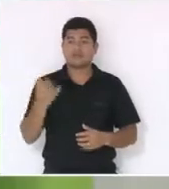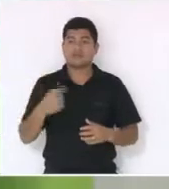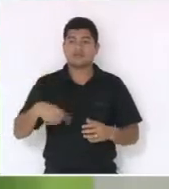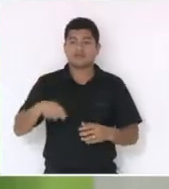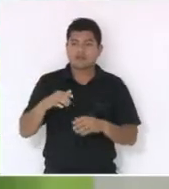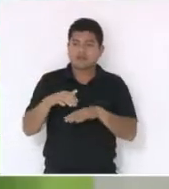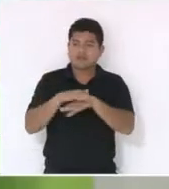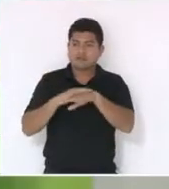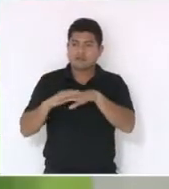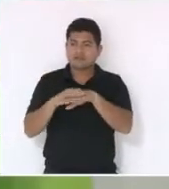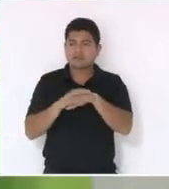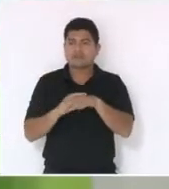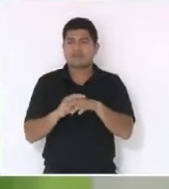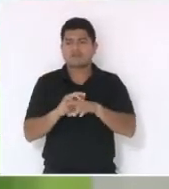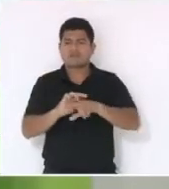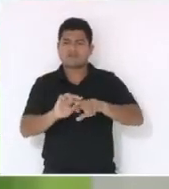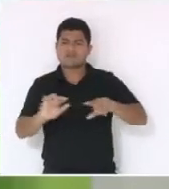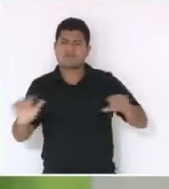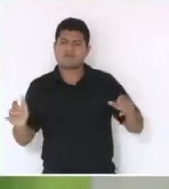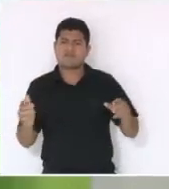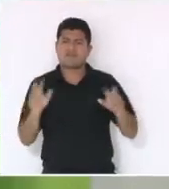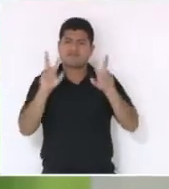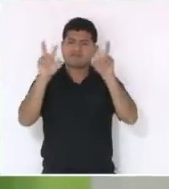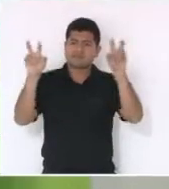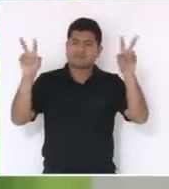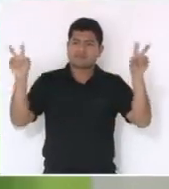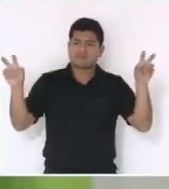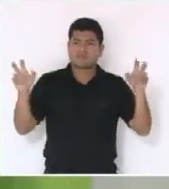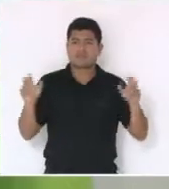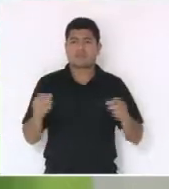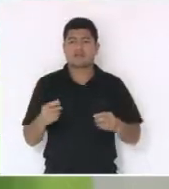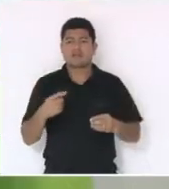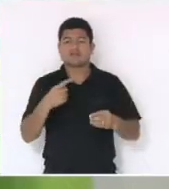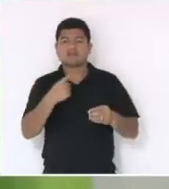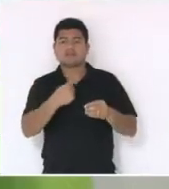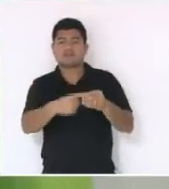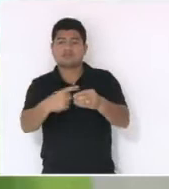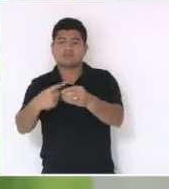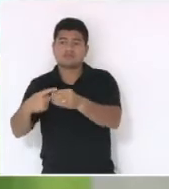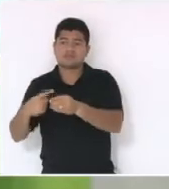sobre vários assuntos, vários municípios